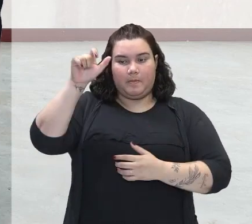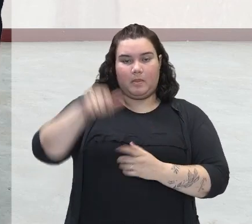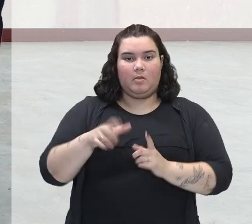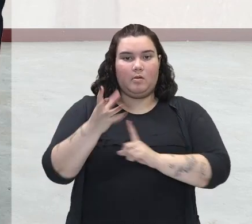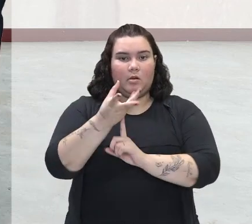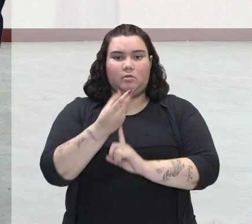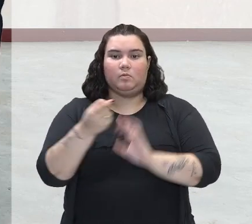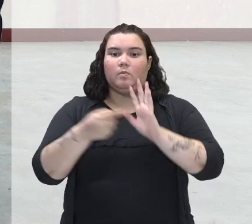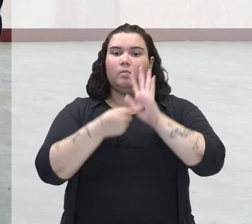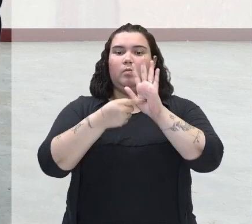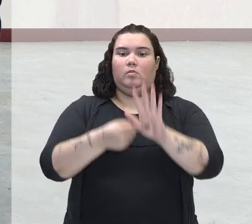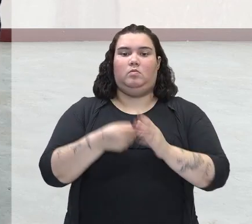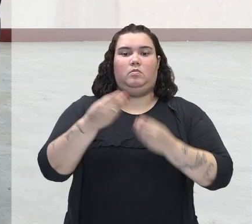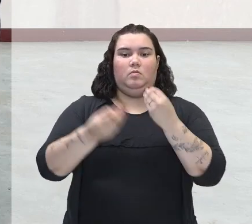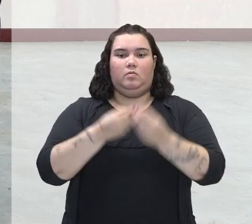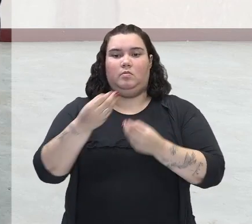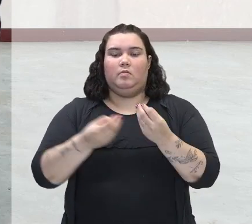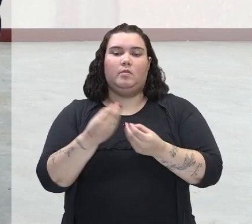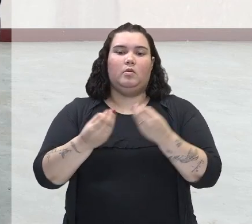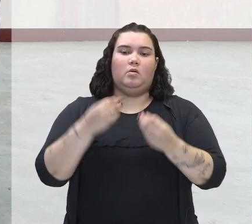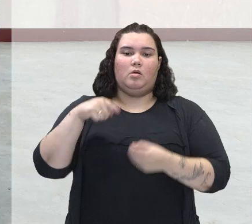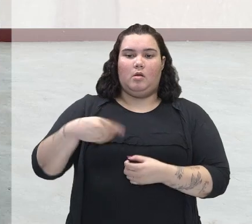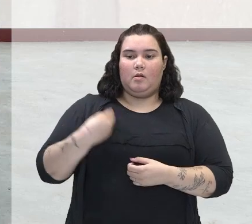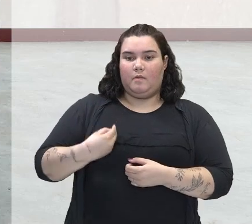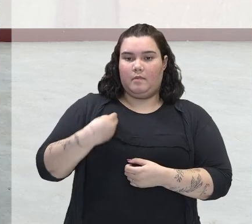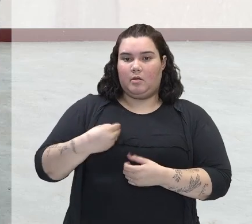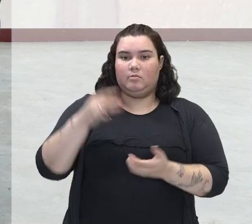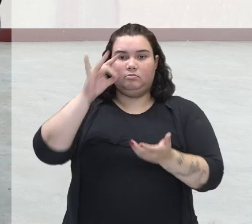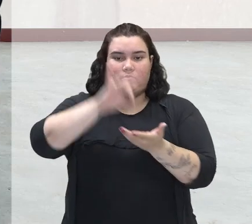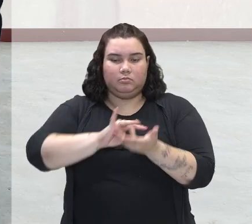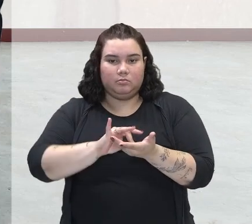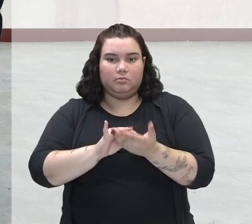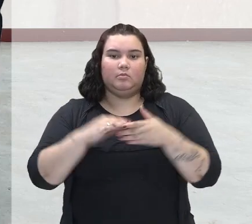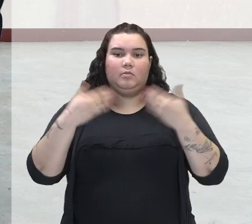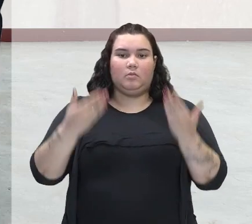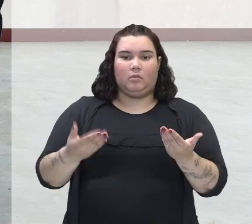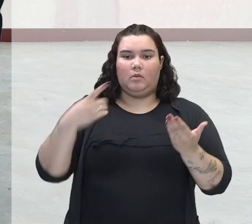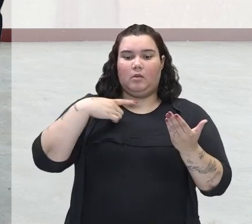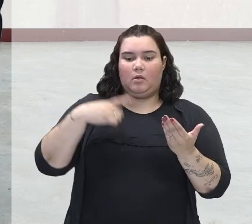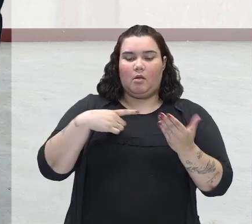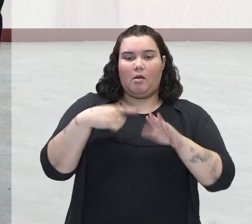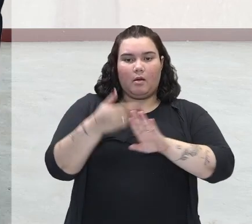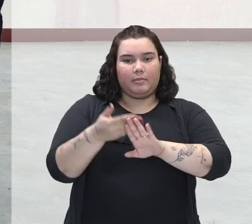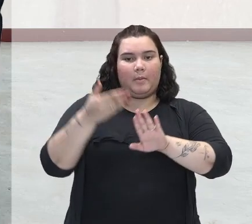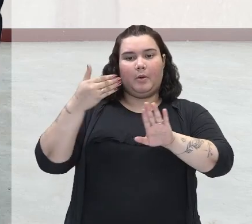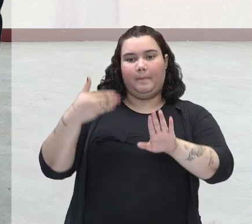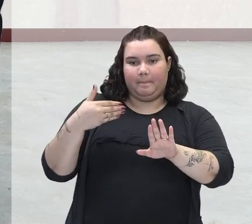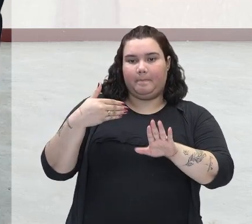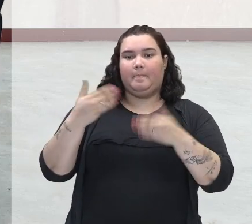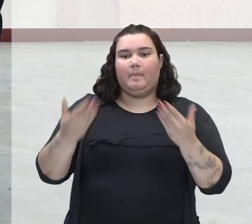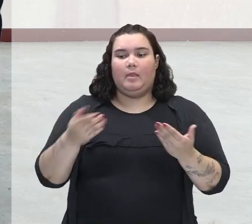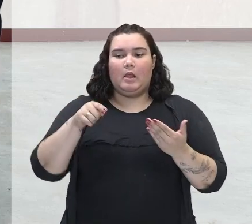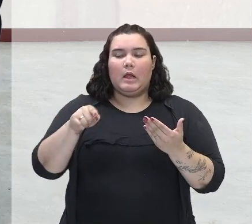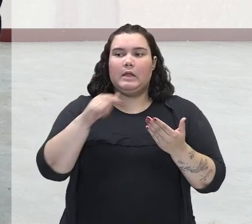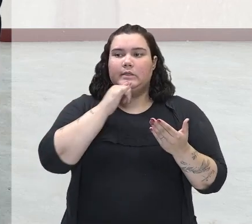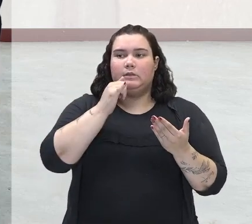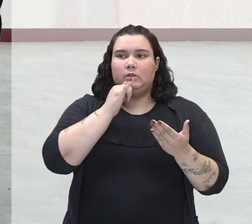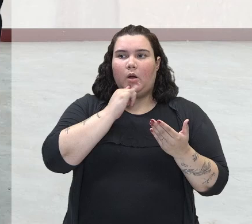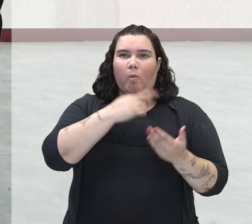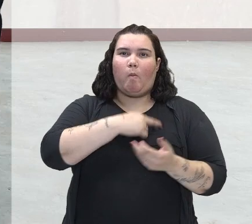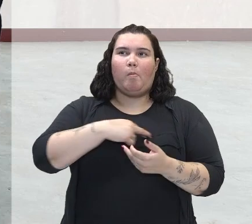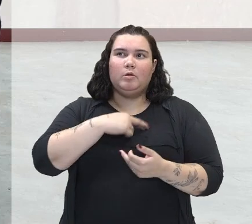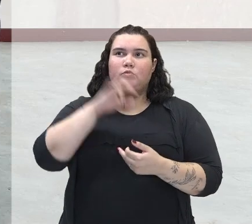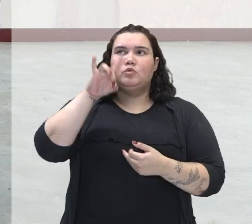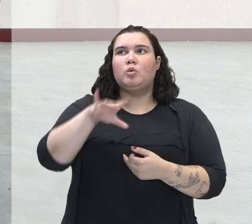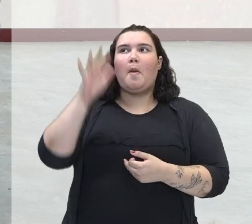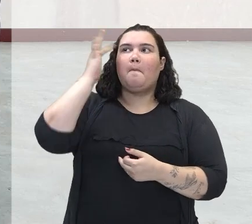a realidade, como a vida é. Então ele se afastava daquele ideal do romantismo,